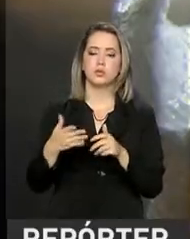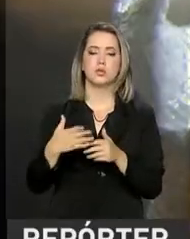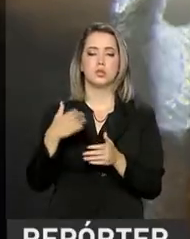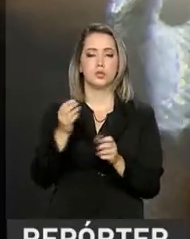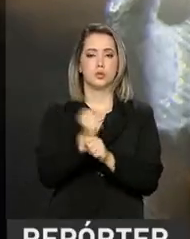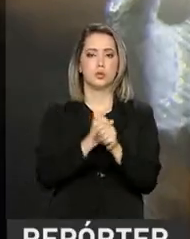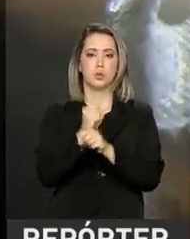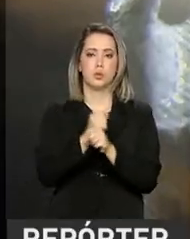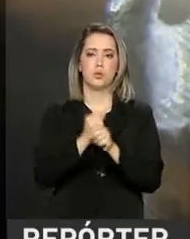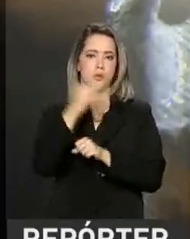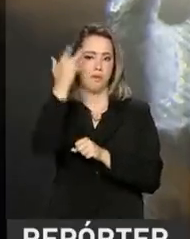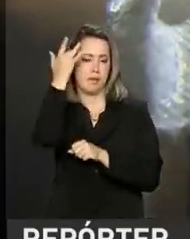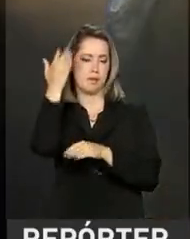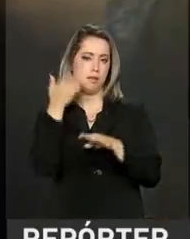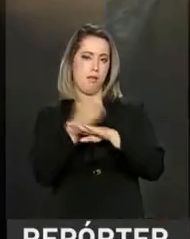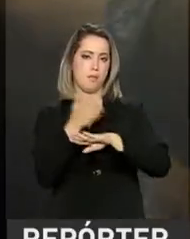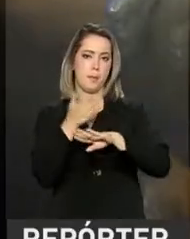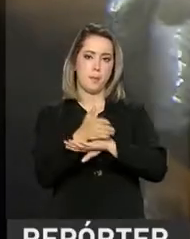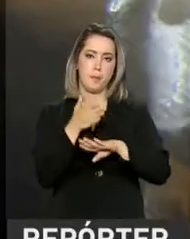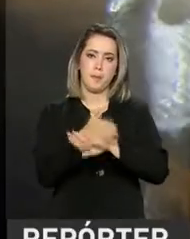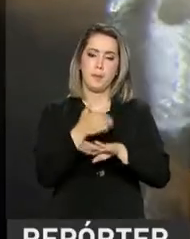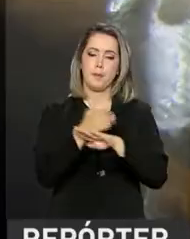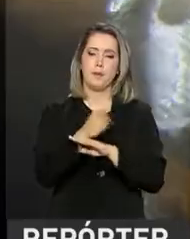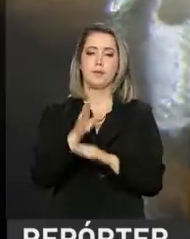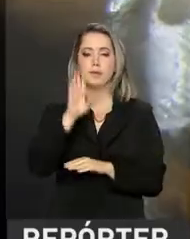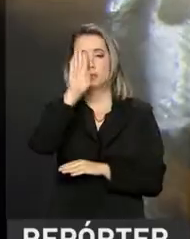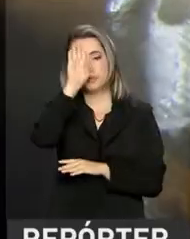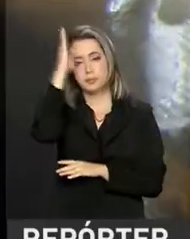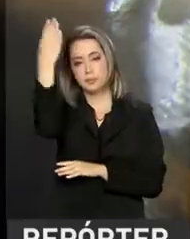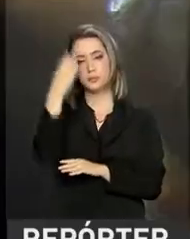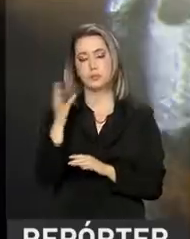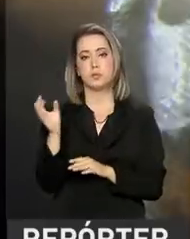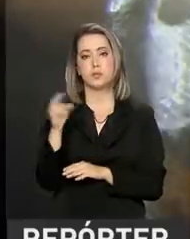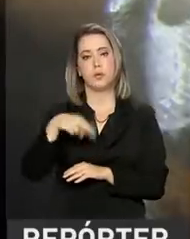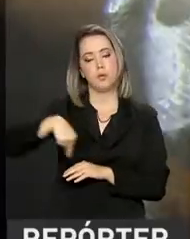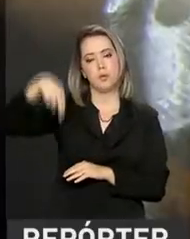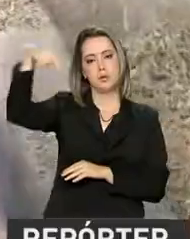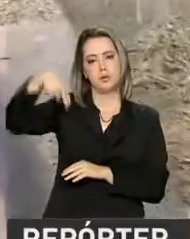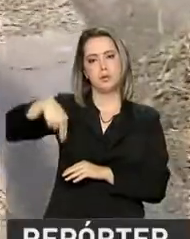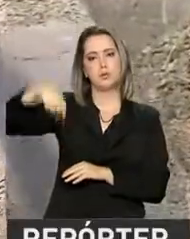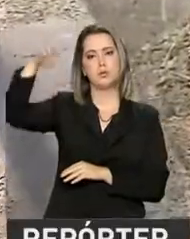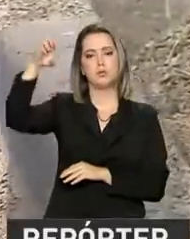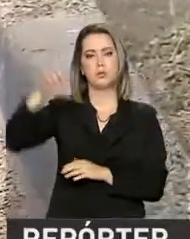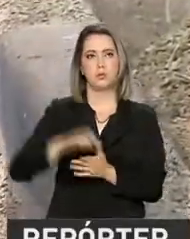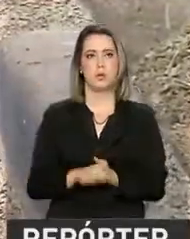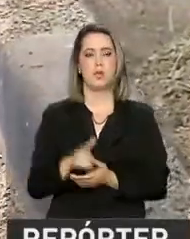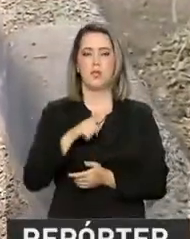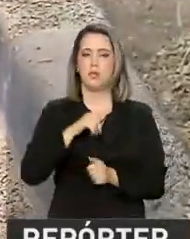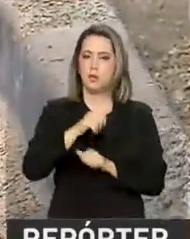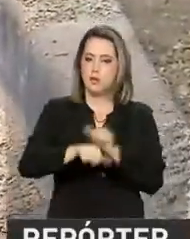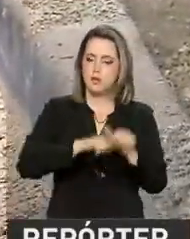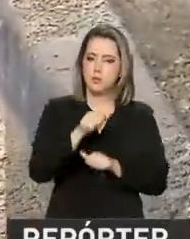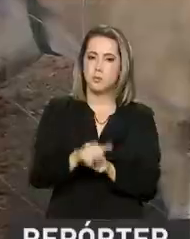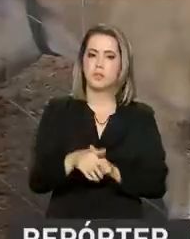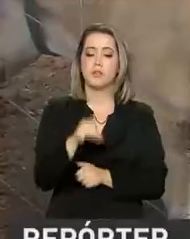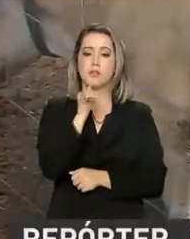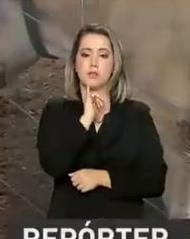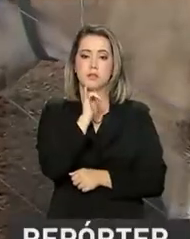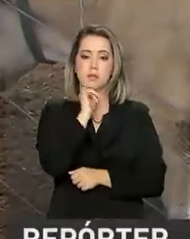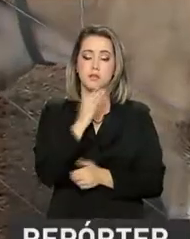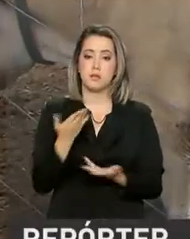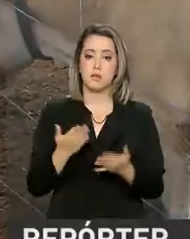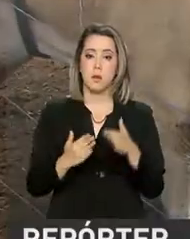facilitar o acesso de mais criadores principalmente do norte e nordeste houve alteração por exemplo no